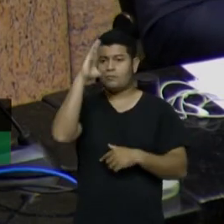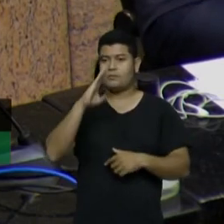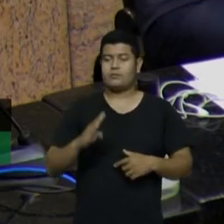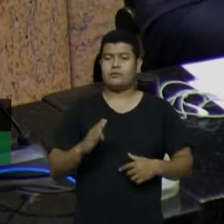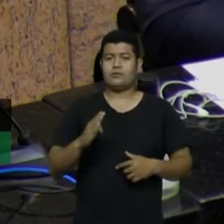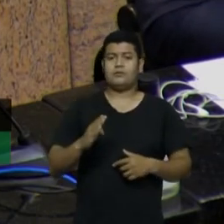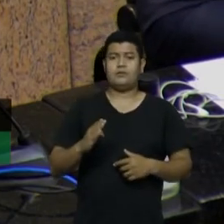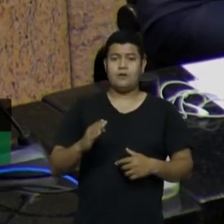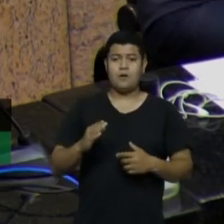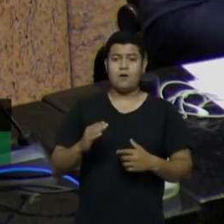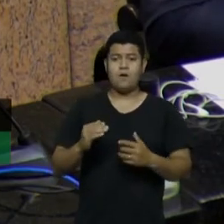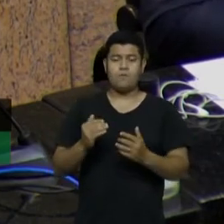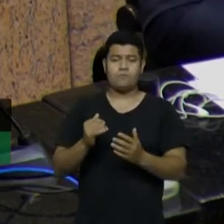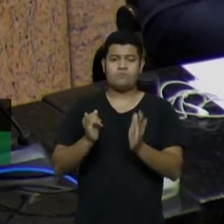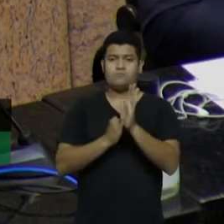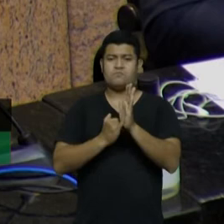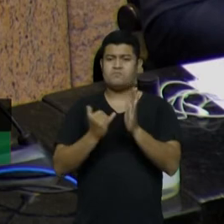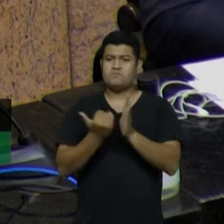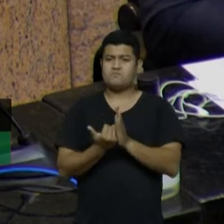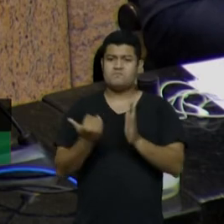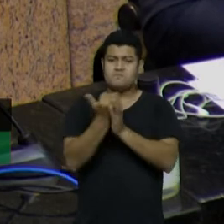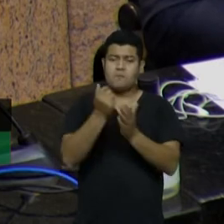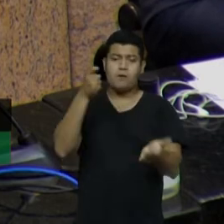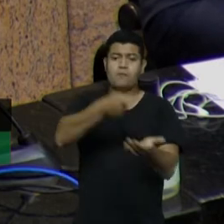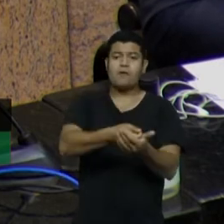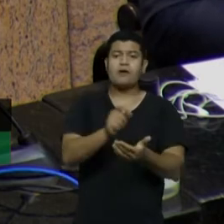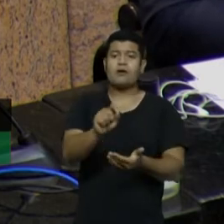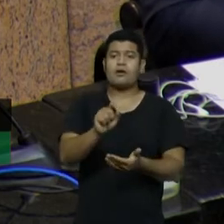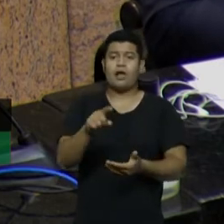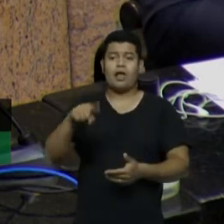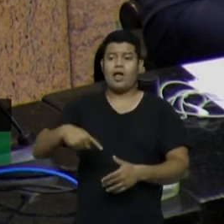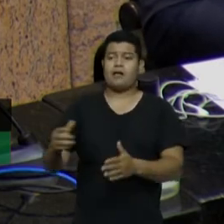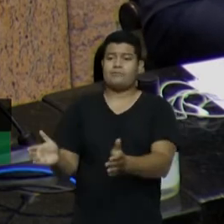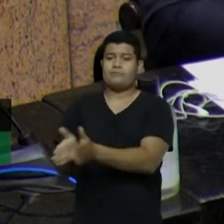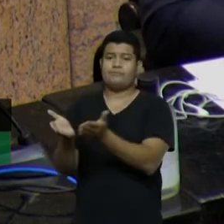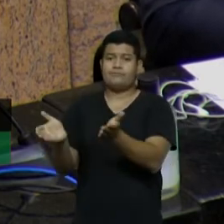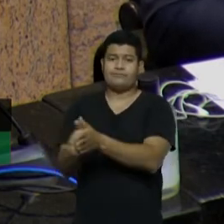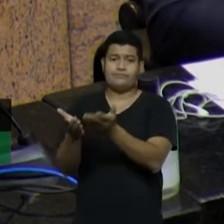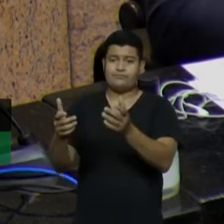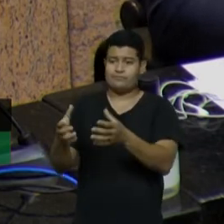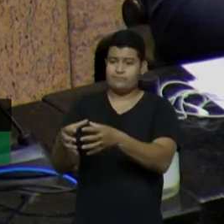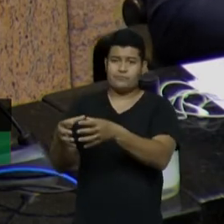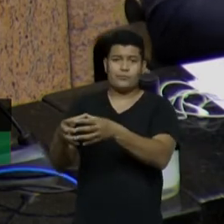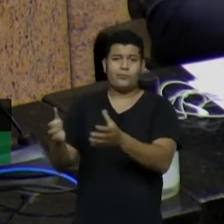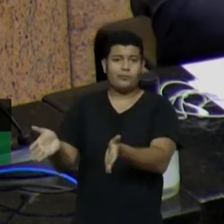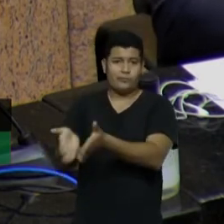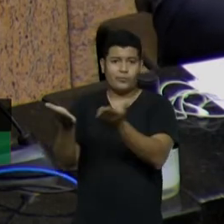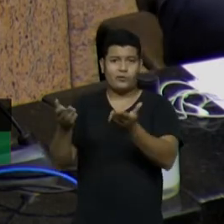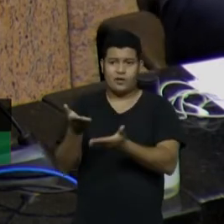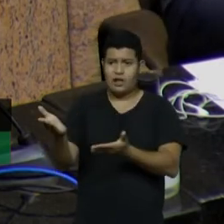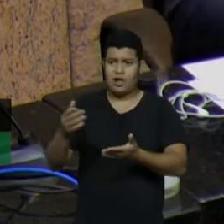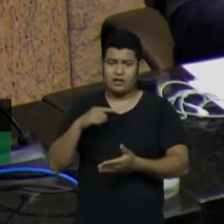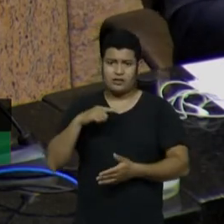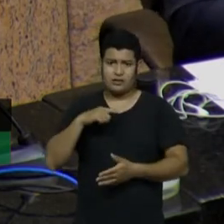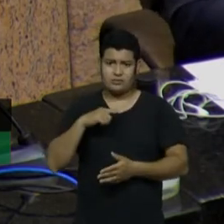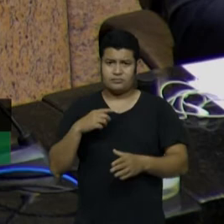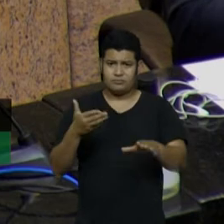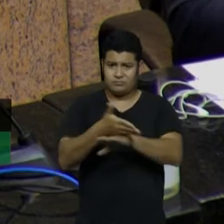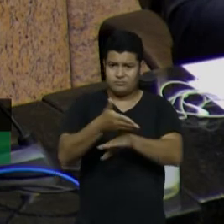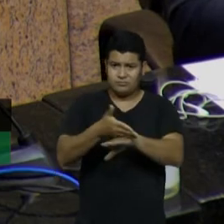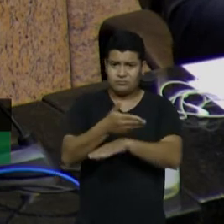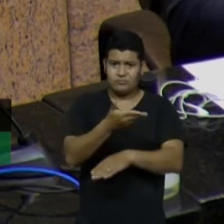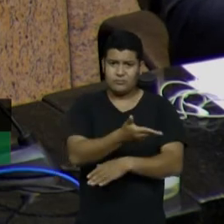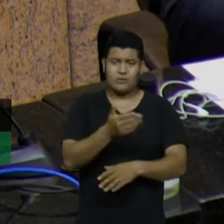isso, são os mais pobres. E os mais pobres, na maior parte das vezes, não têm acesso a uma universidade federal. E